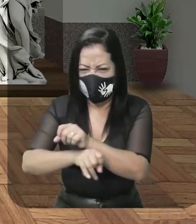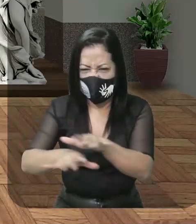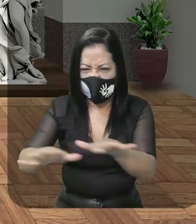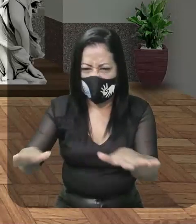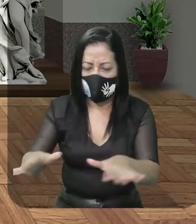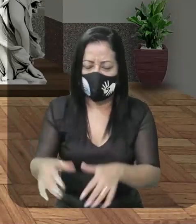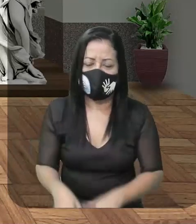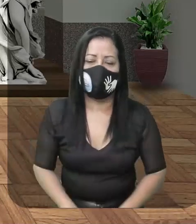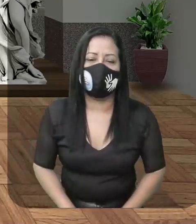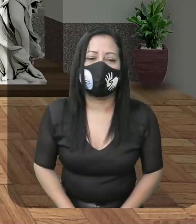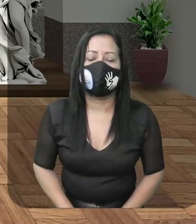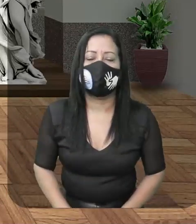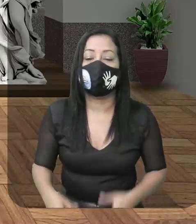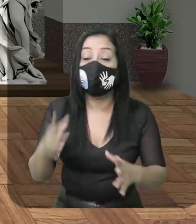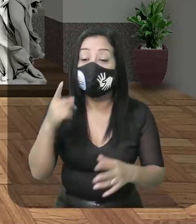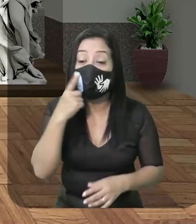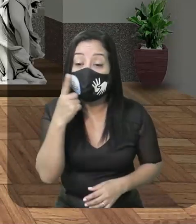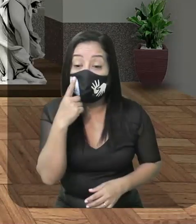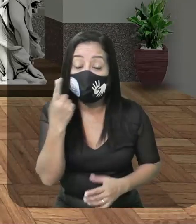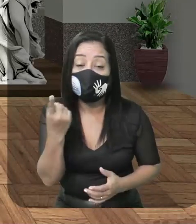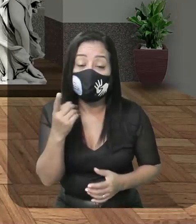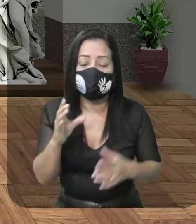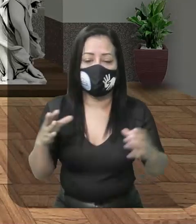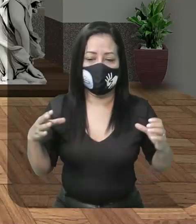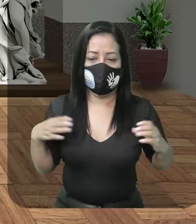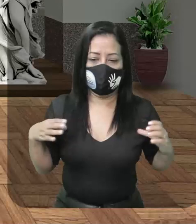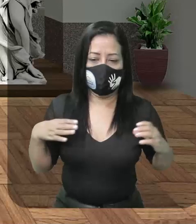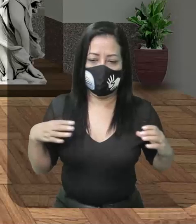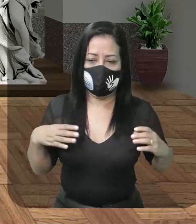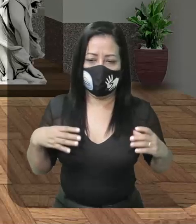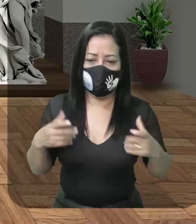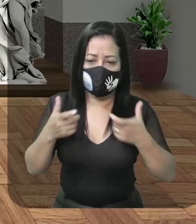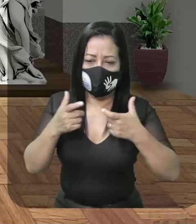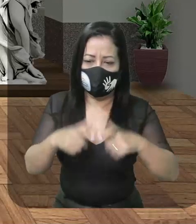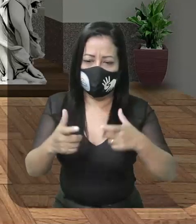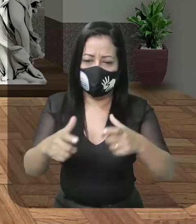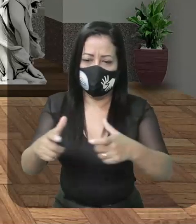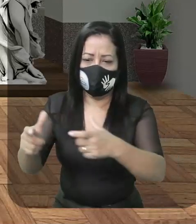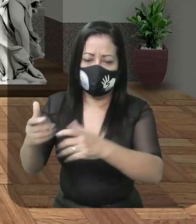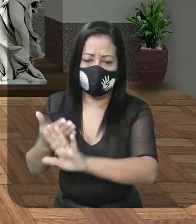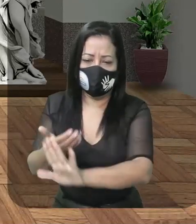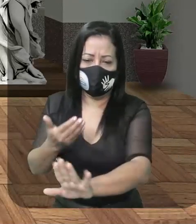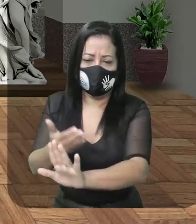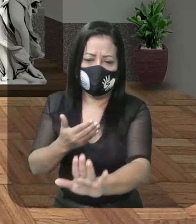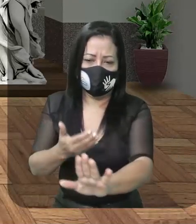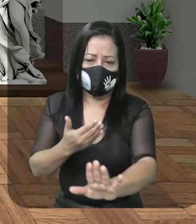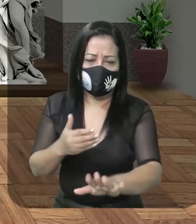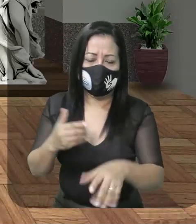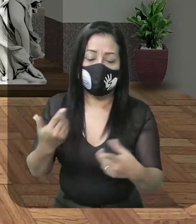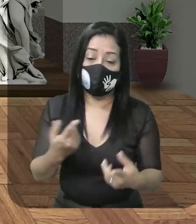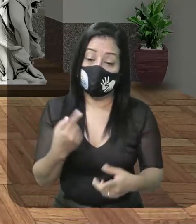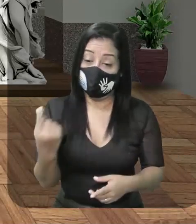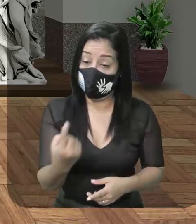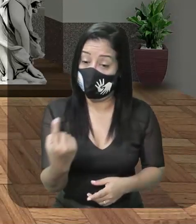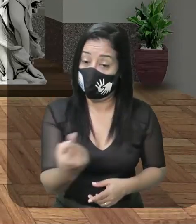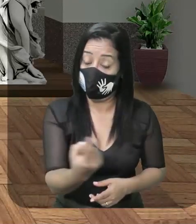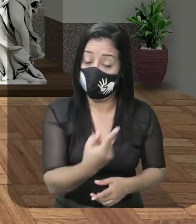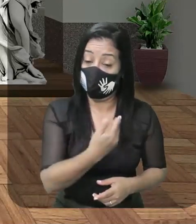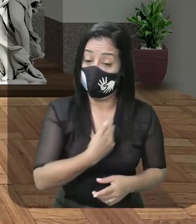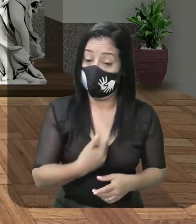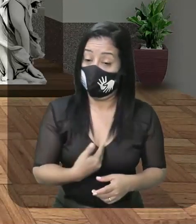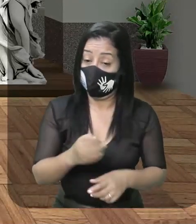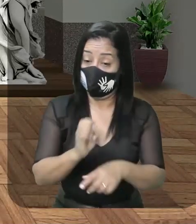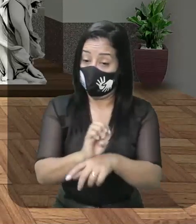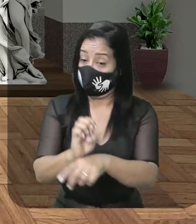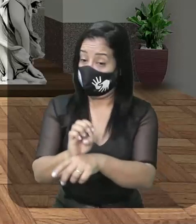que sejam cidades separadas, elas não têm uma determinada autonomia. Elas são um conjunto ligado